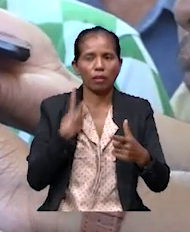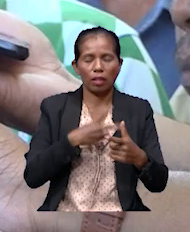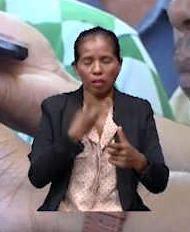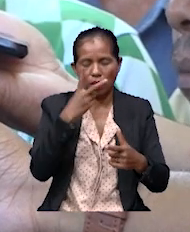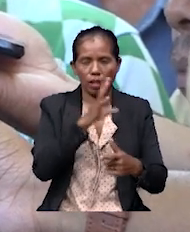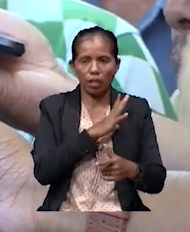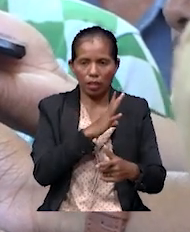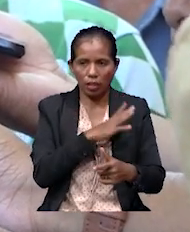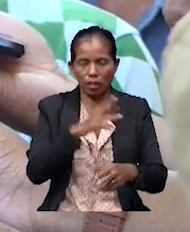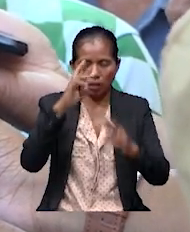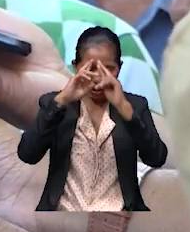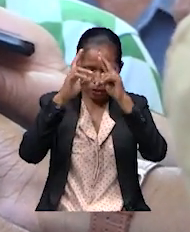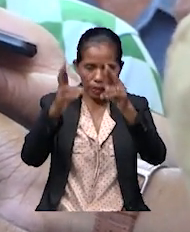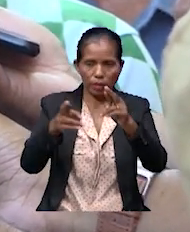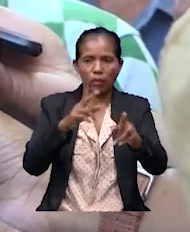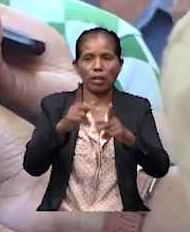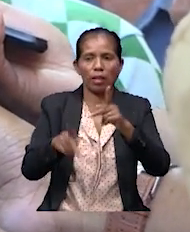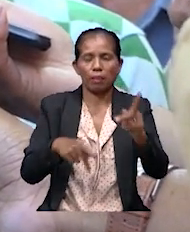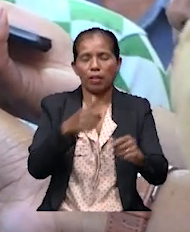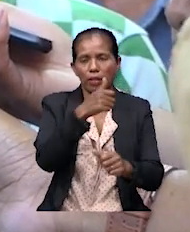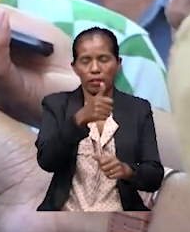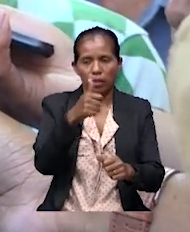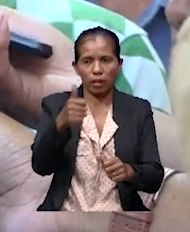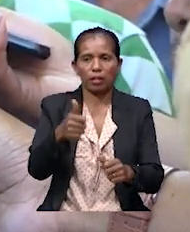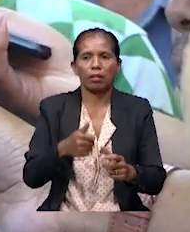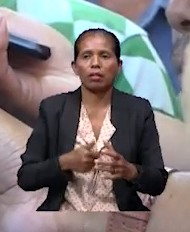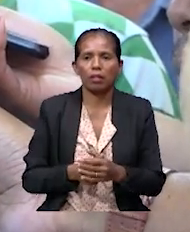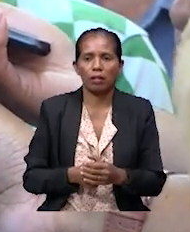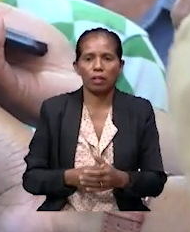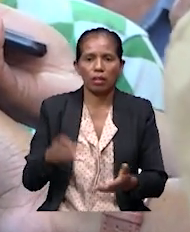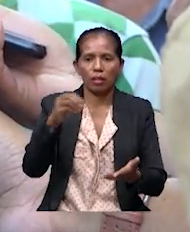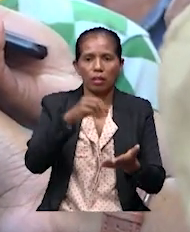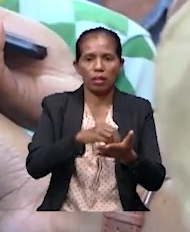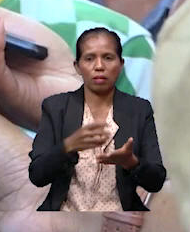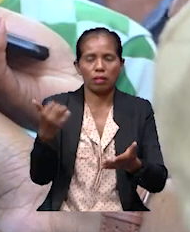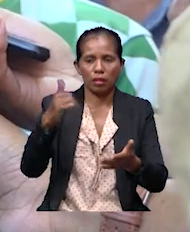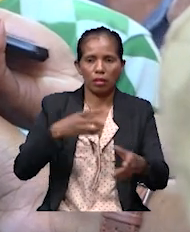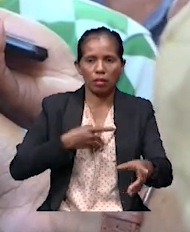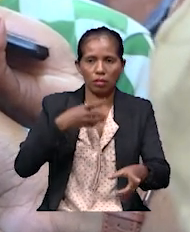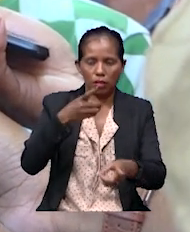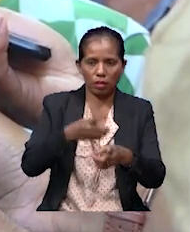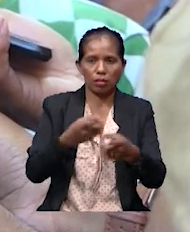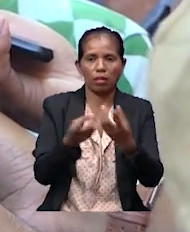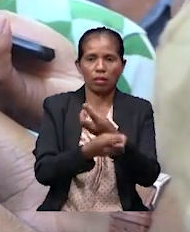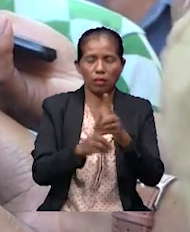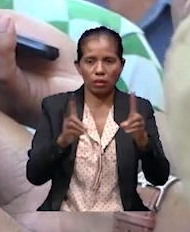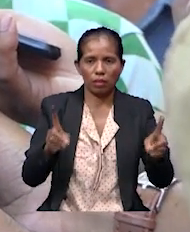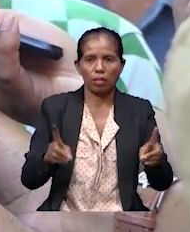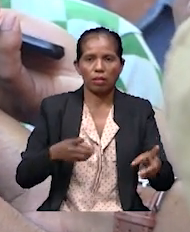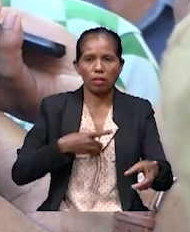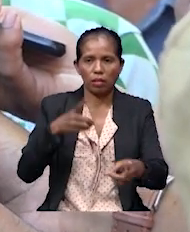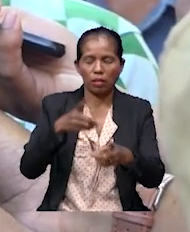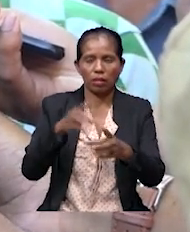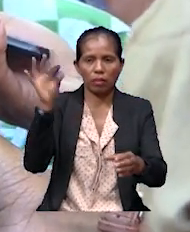ba povo ideidek ninia exerce ninia direito demokratiku, direito ba